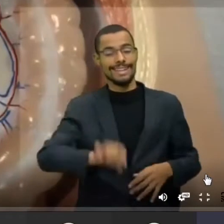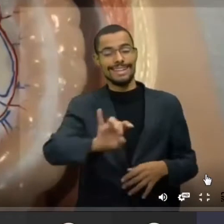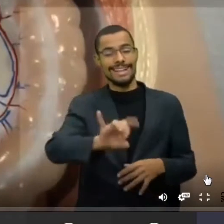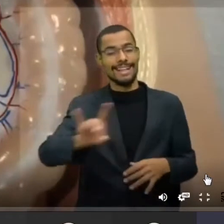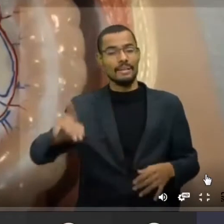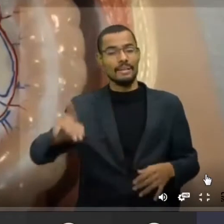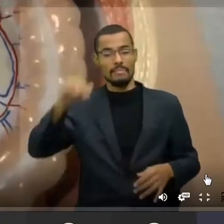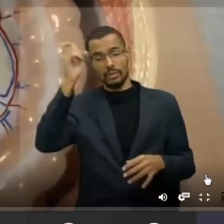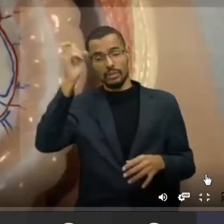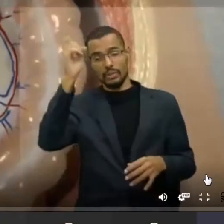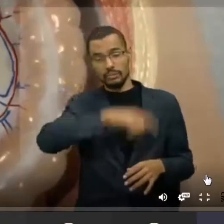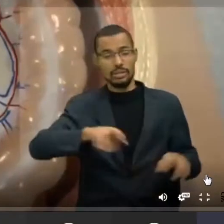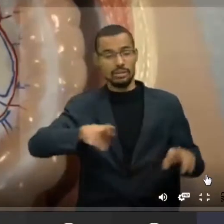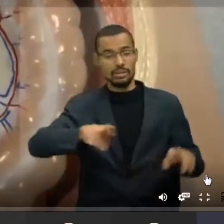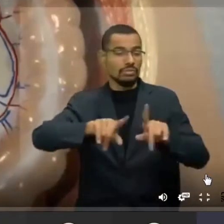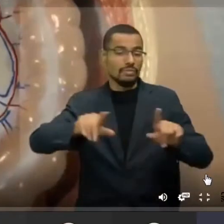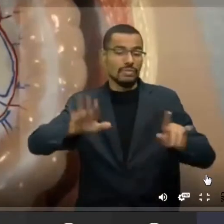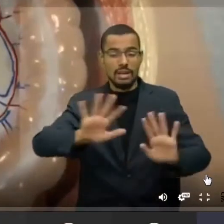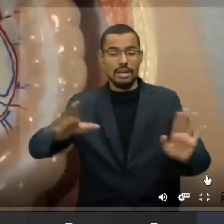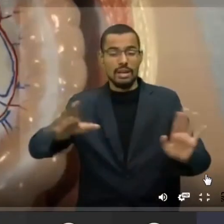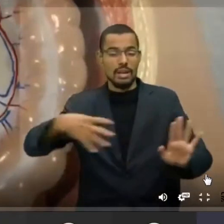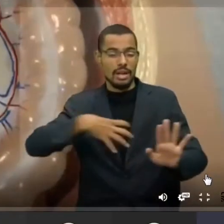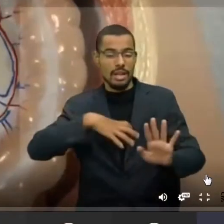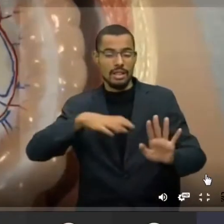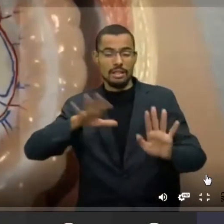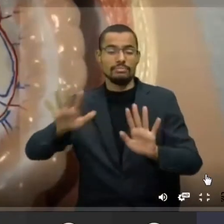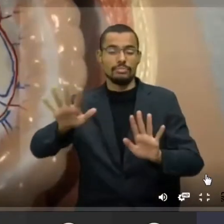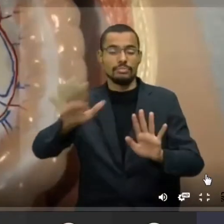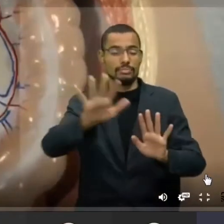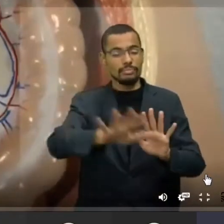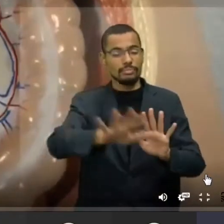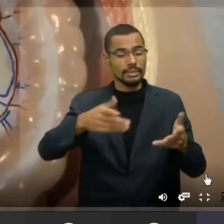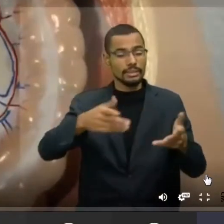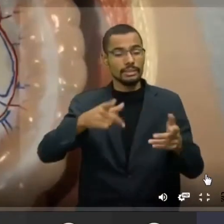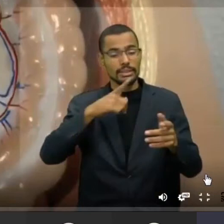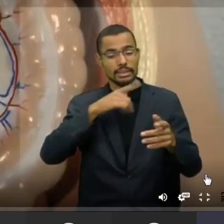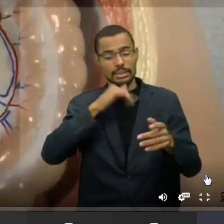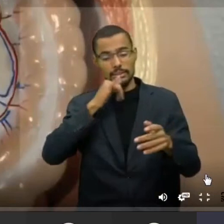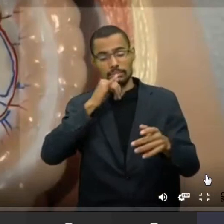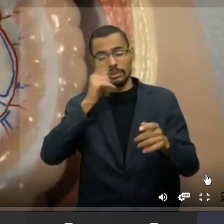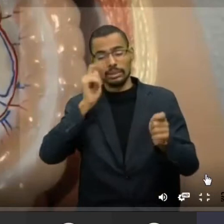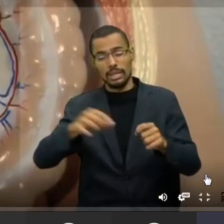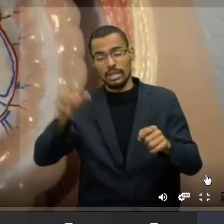as suas diferentes funções. Então, eu tenho as funções